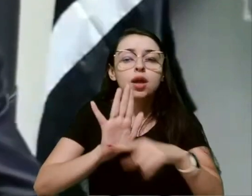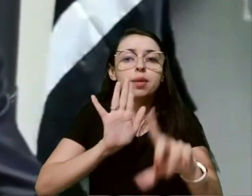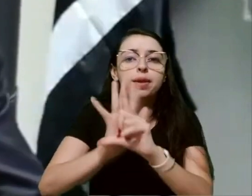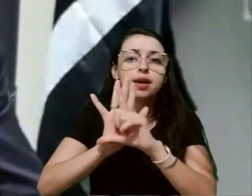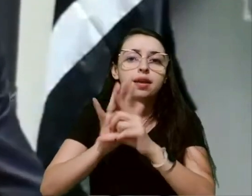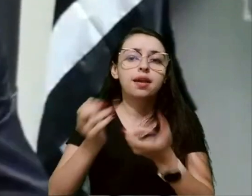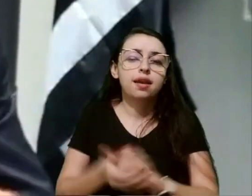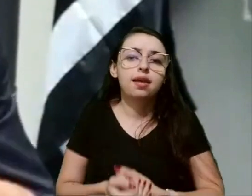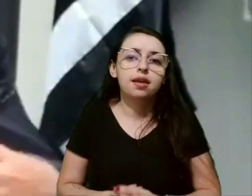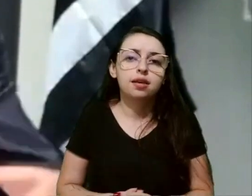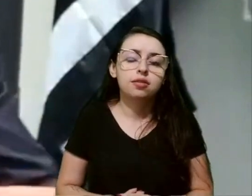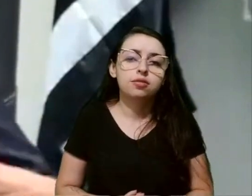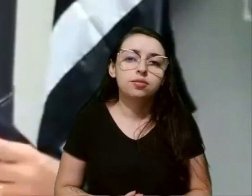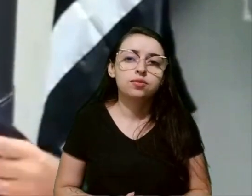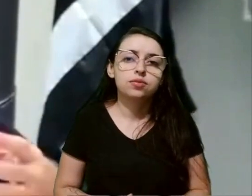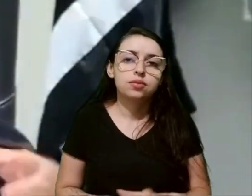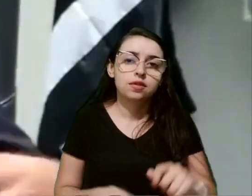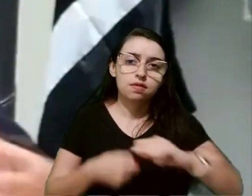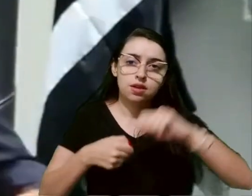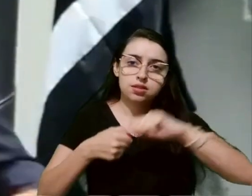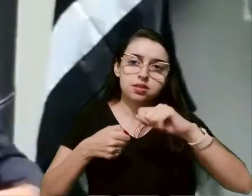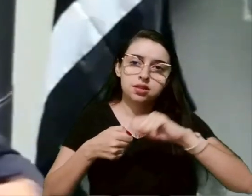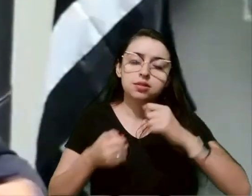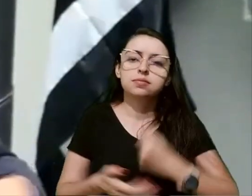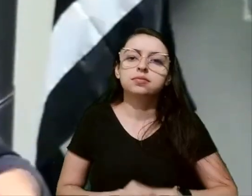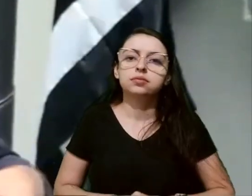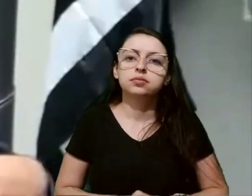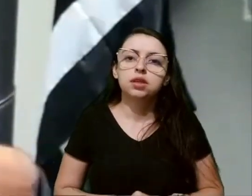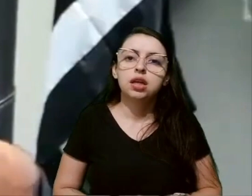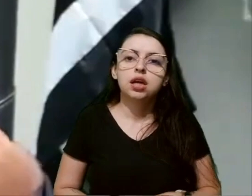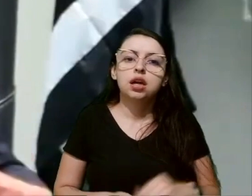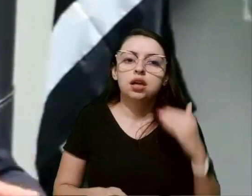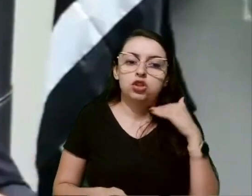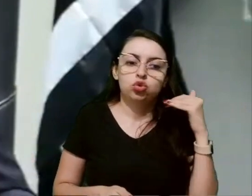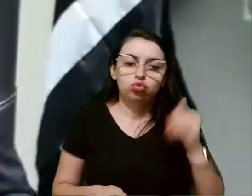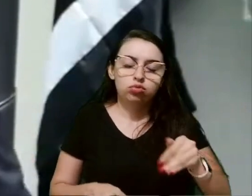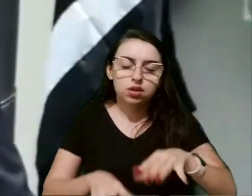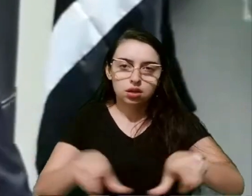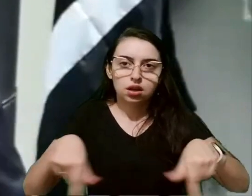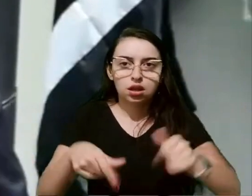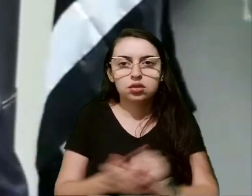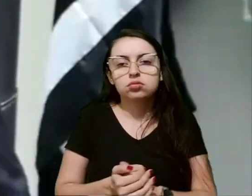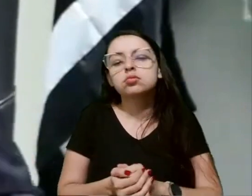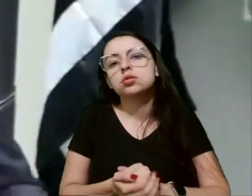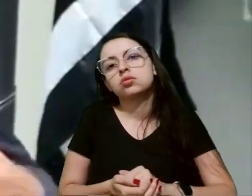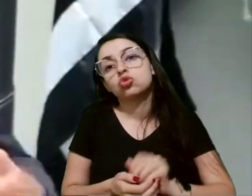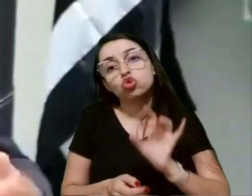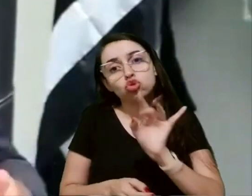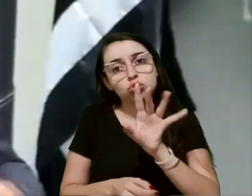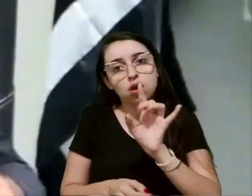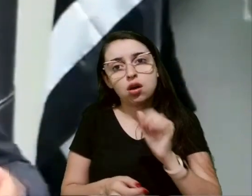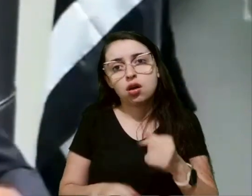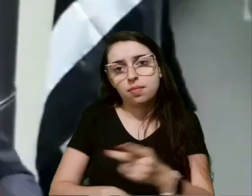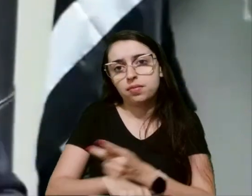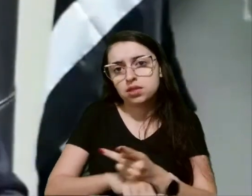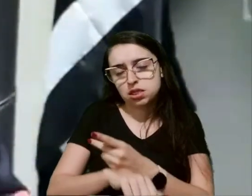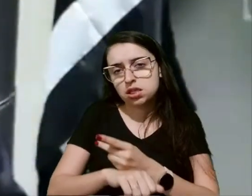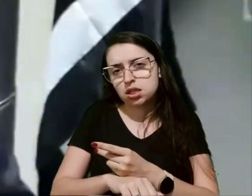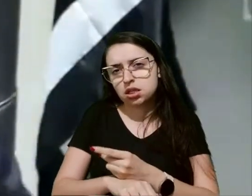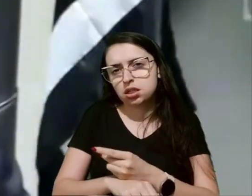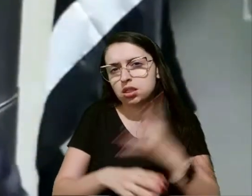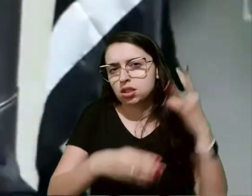acontece, vamos dizer assim, não só, em especial dentro dos tribunais, mas não só. não é só uma pesquisa, não é uma